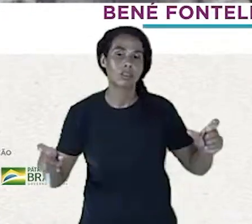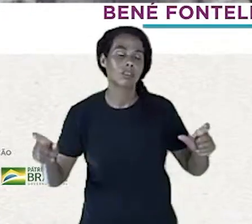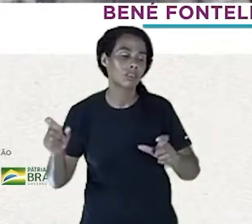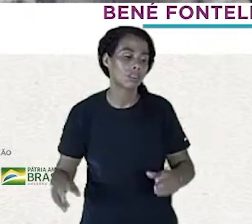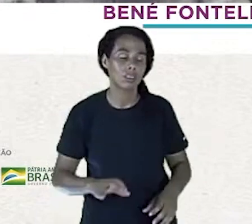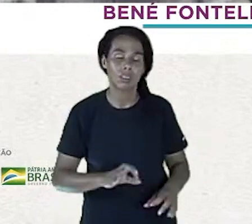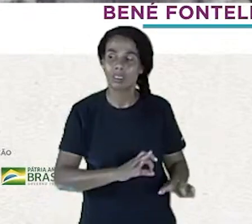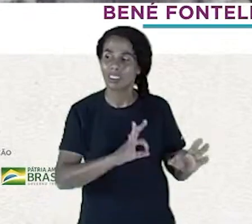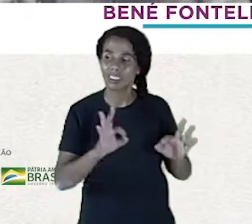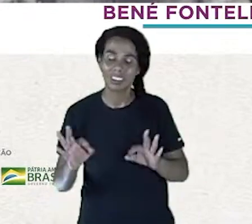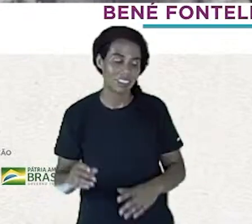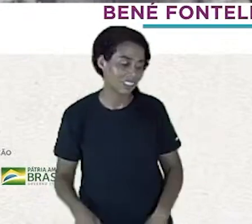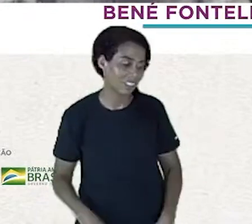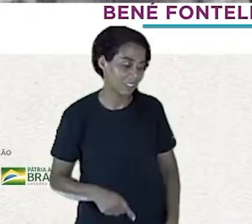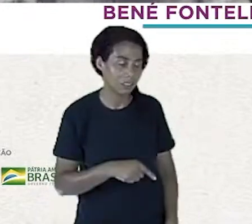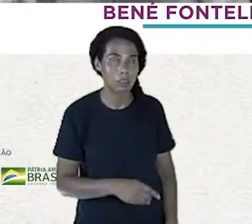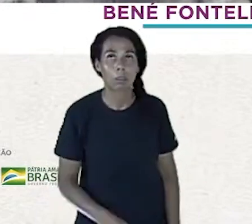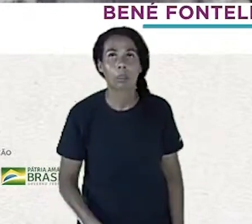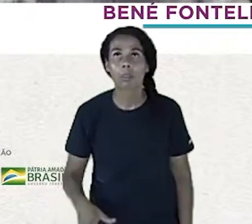Eita!